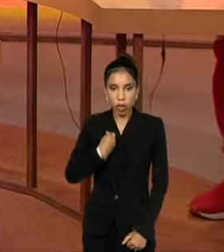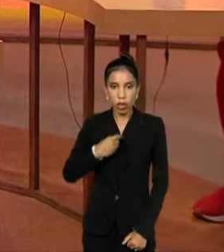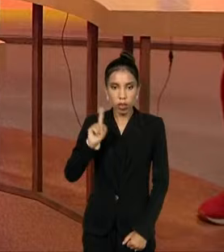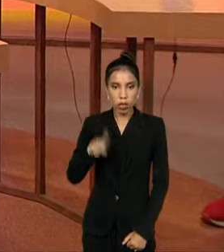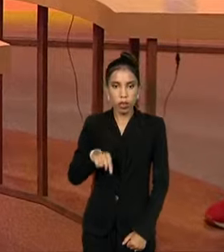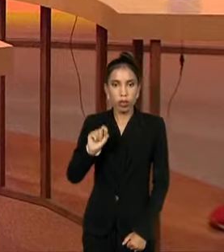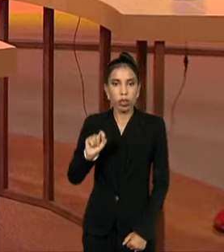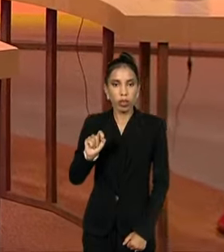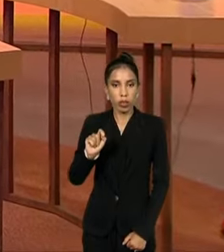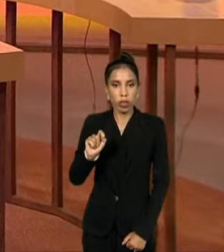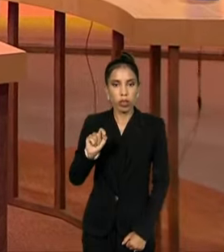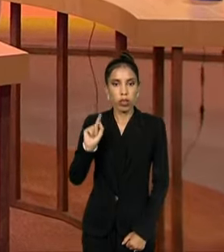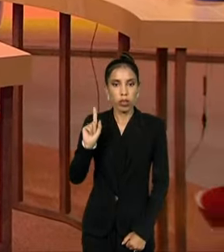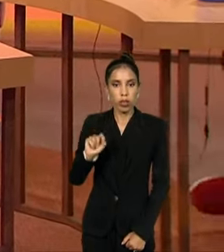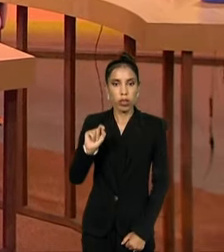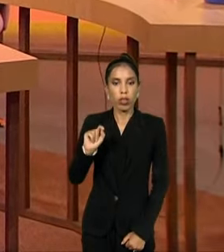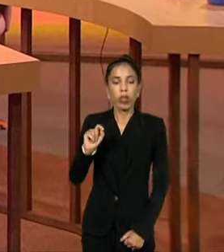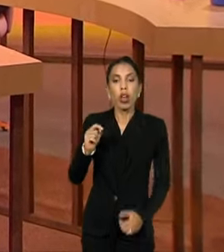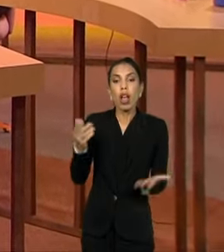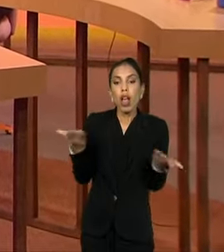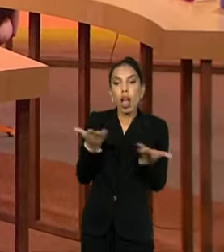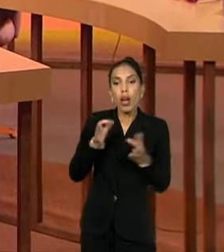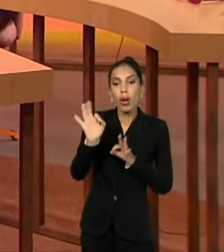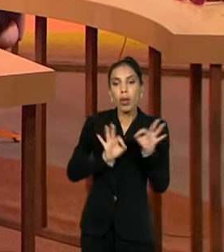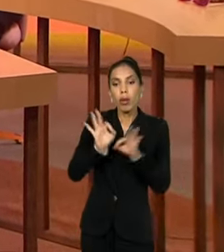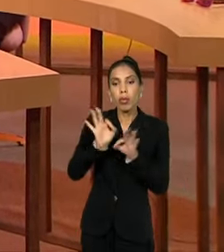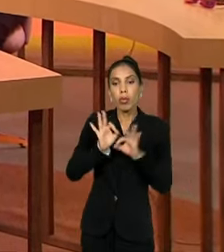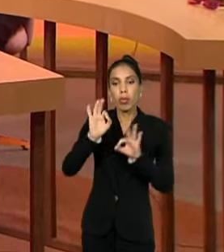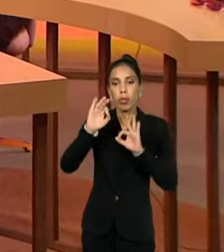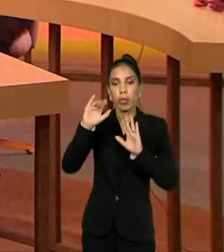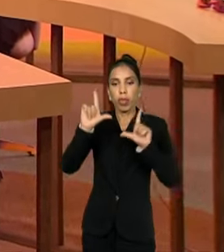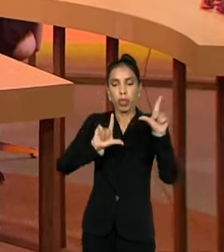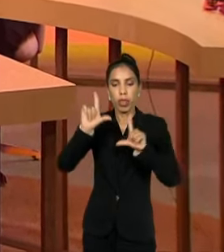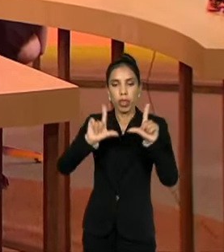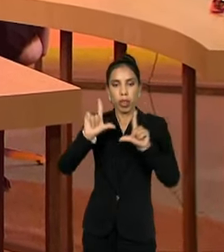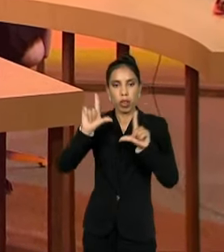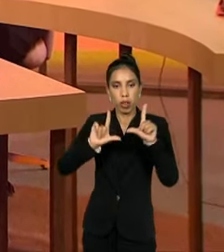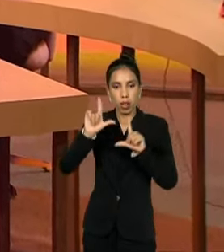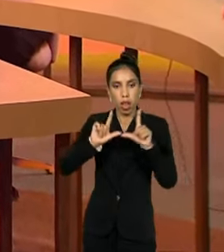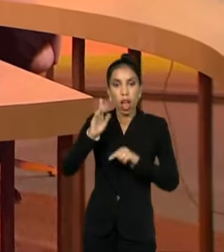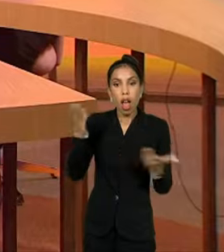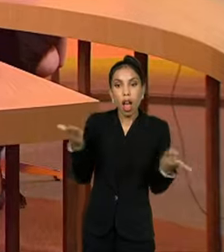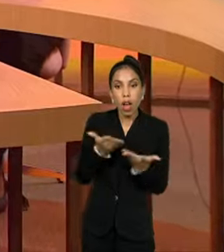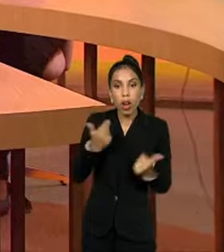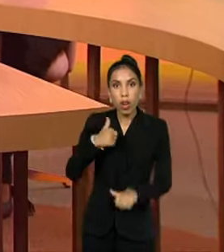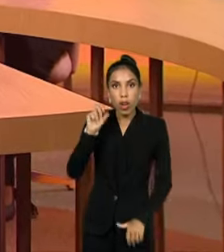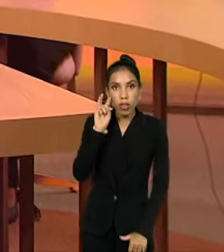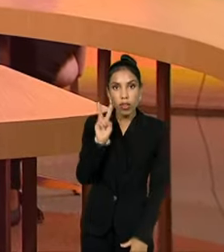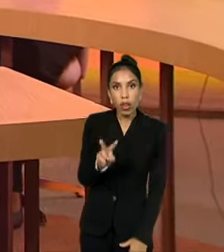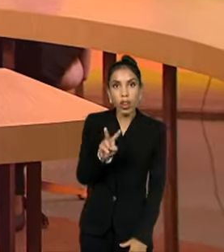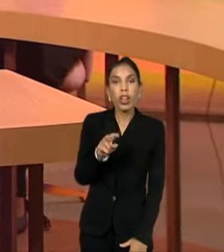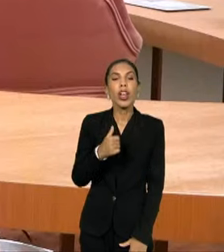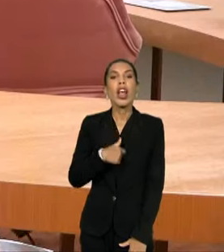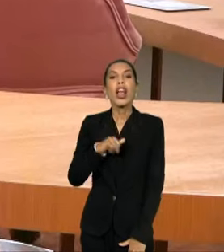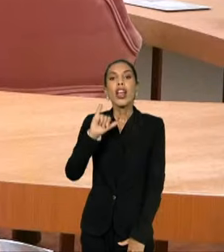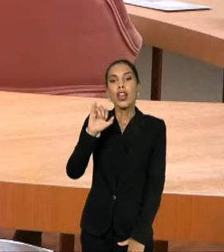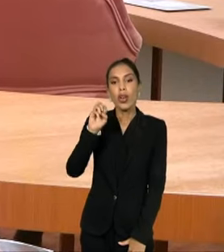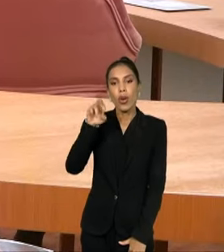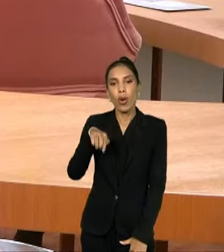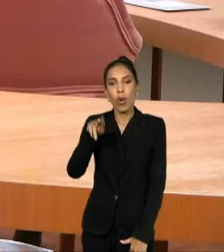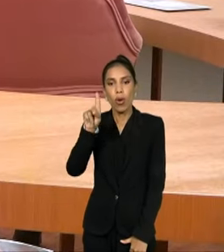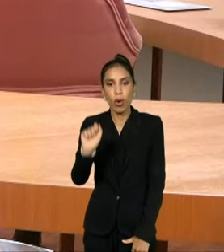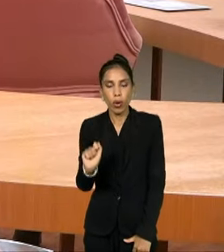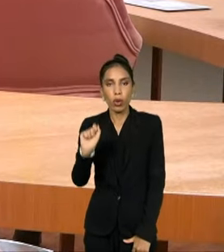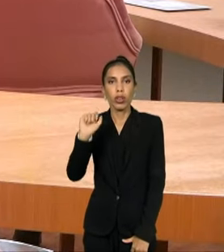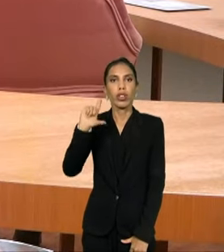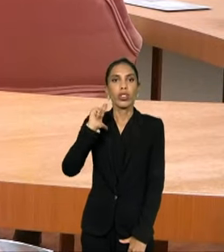de vocês, porque esse programa é feito para vocês. Vamos olhar? Deixa eu ver aqui. Olha lá, gente. A Yolanda. Sou a Yolanda, moro aqui no